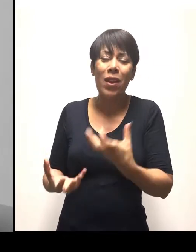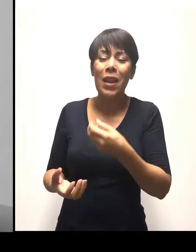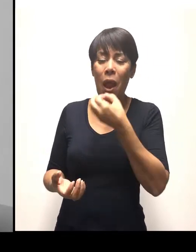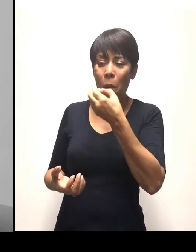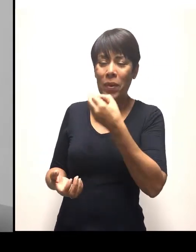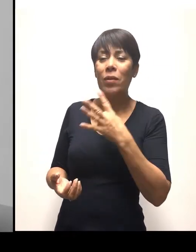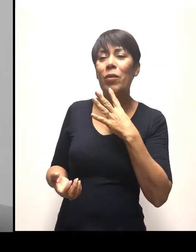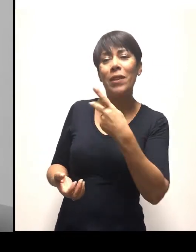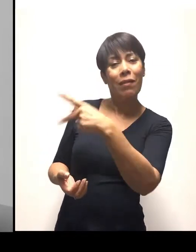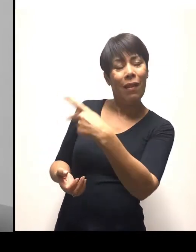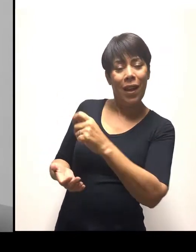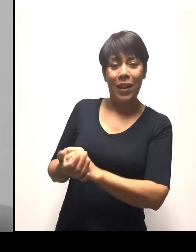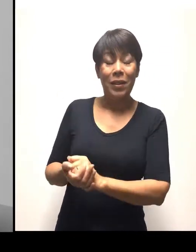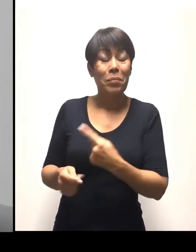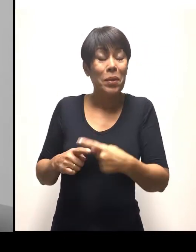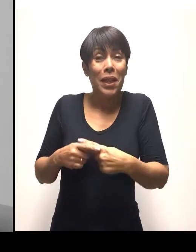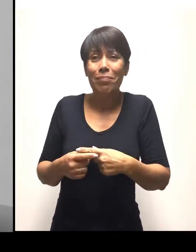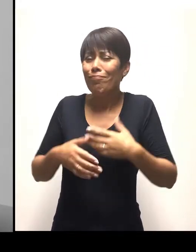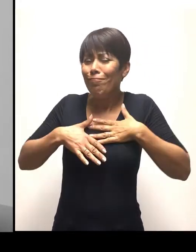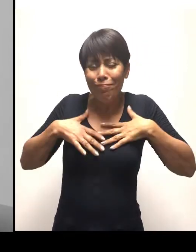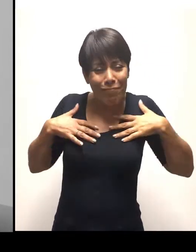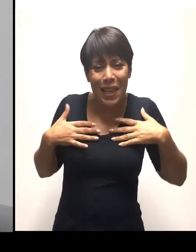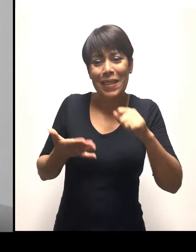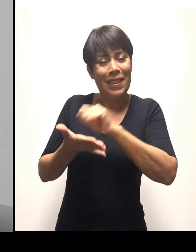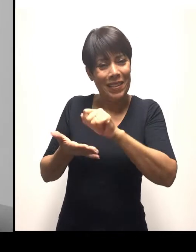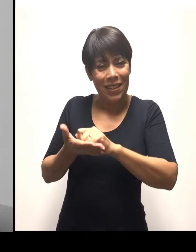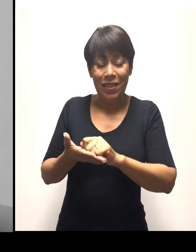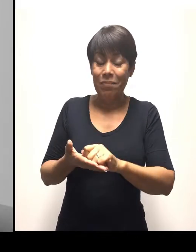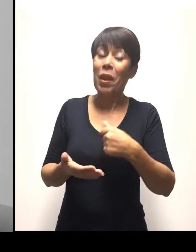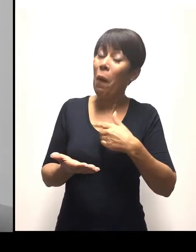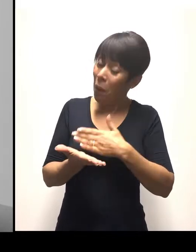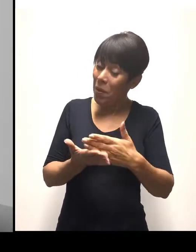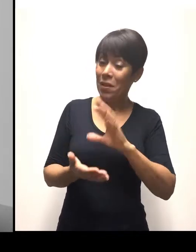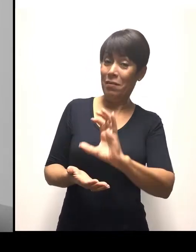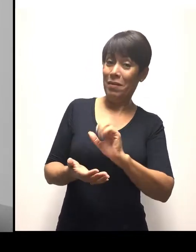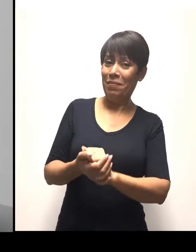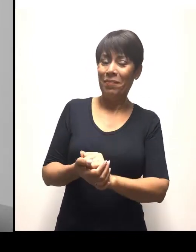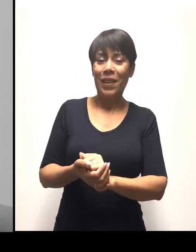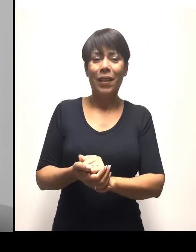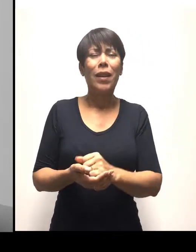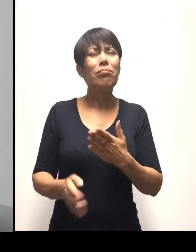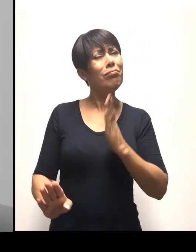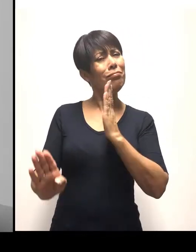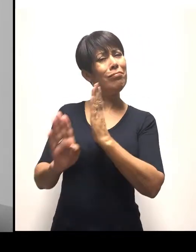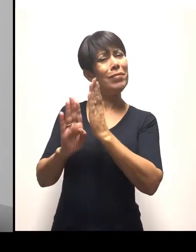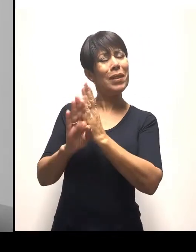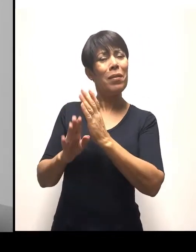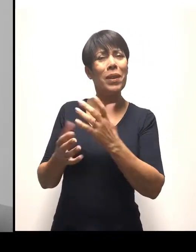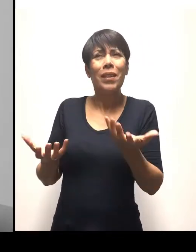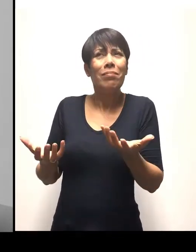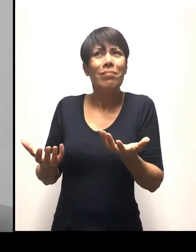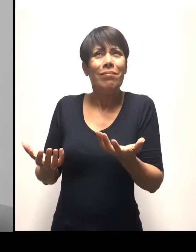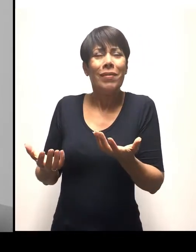uma tormenta, para mim era uma coisa que era extremamente prazerosa. Foi assim que eu comecei também. Eu acho que a gente descobre que